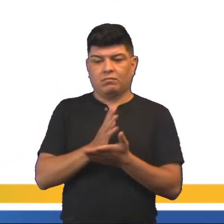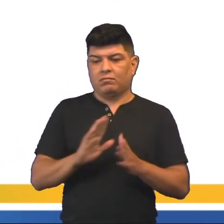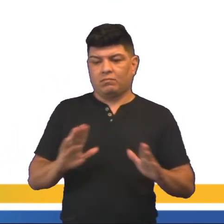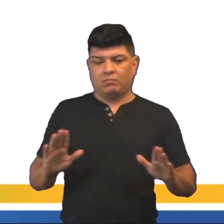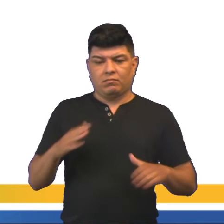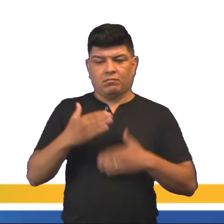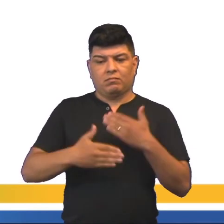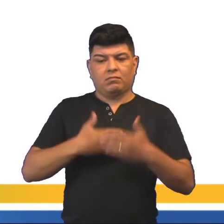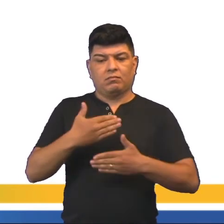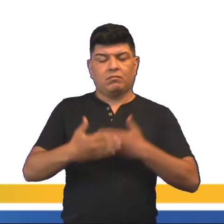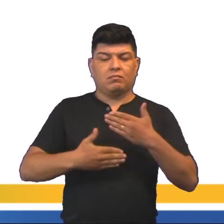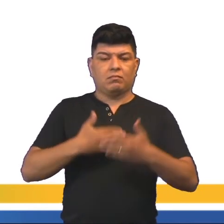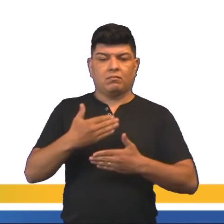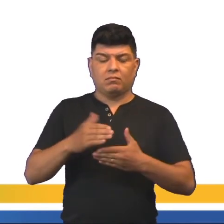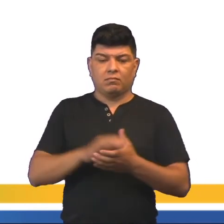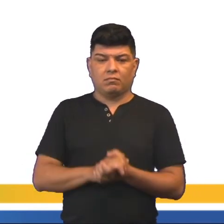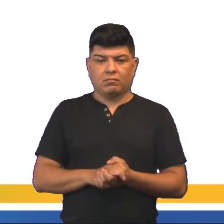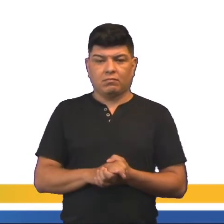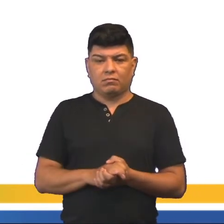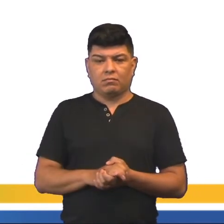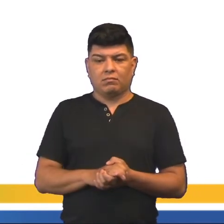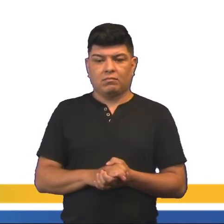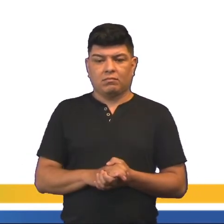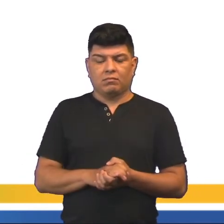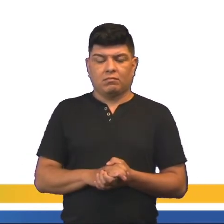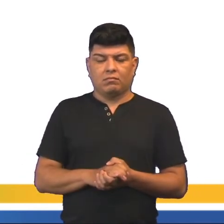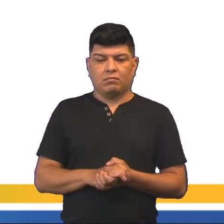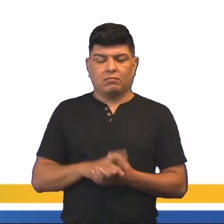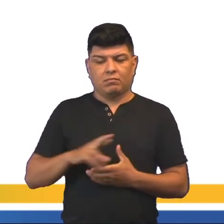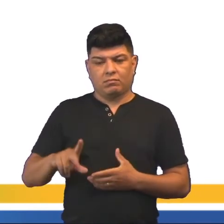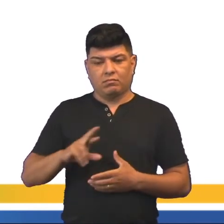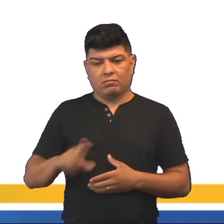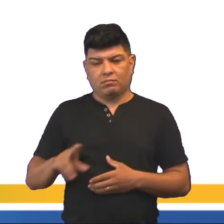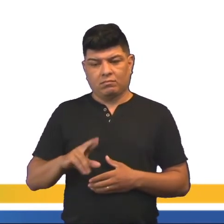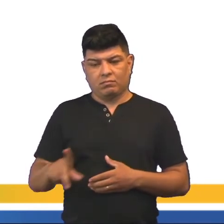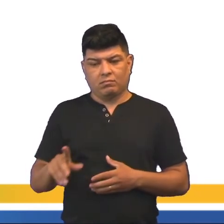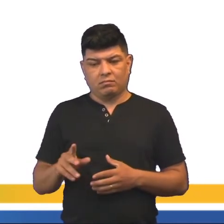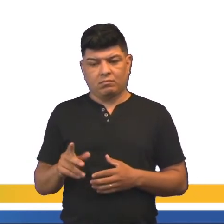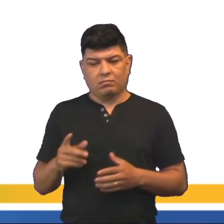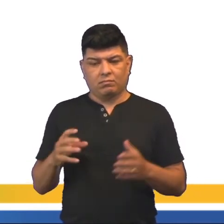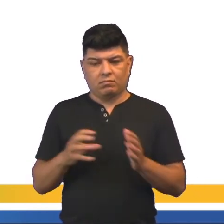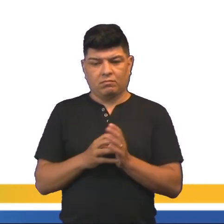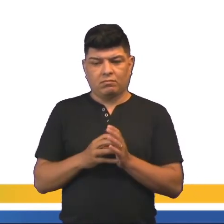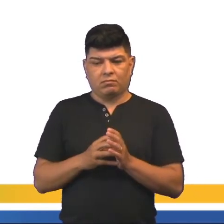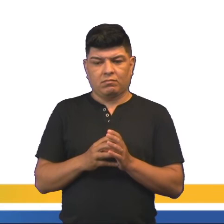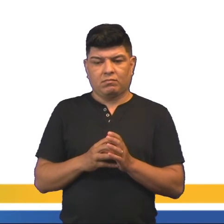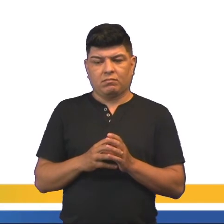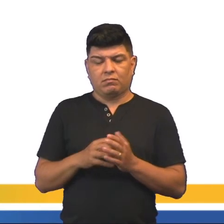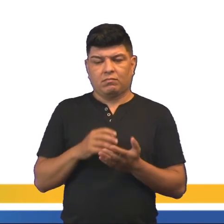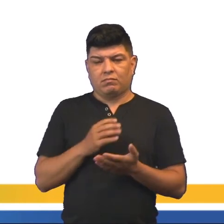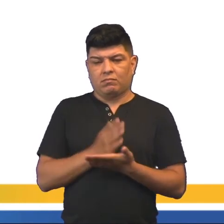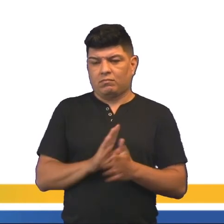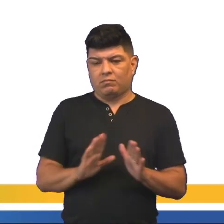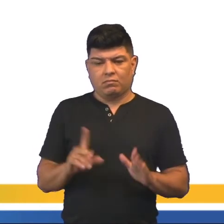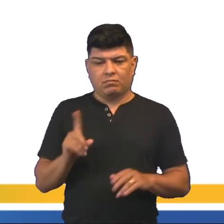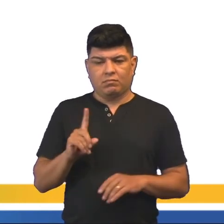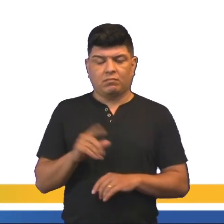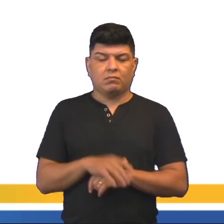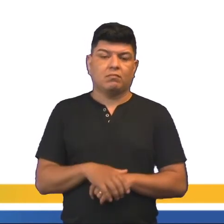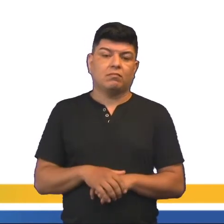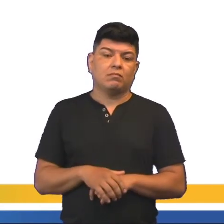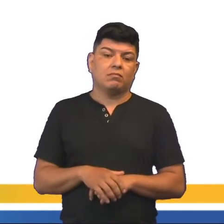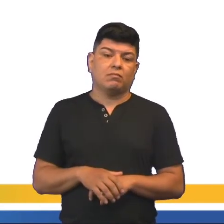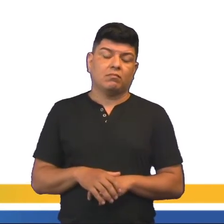esgotam com o passar do tempo. Elas não são, então, né, finitas. Não vão se acabar assim tão